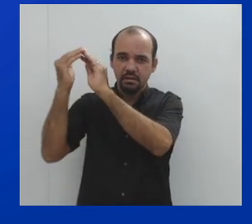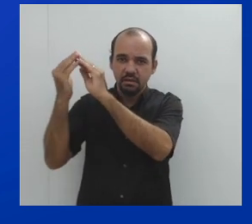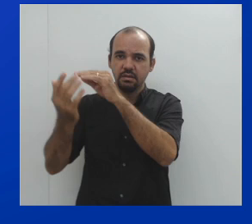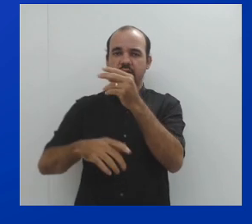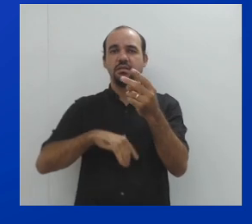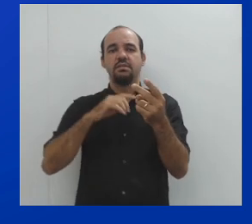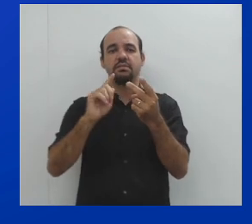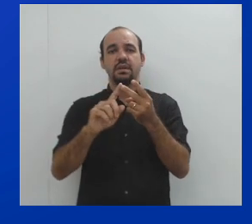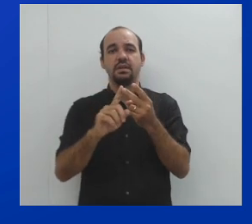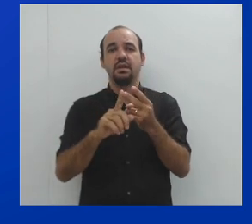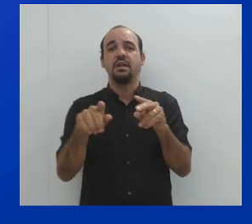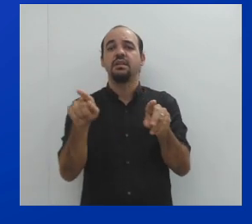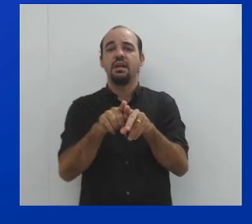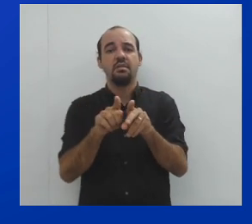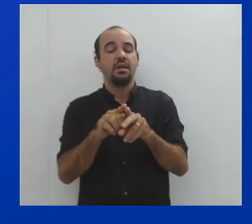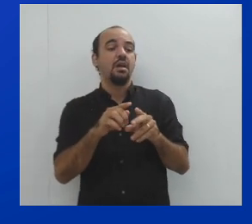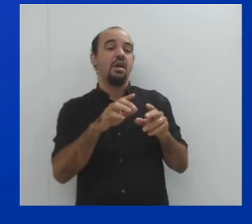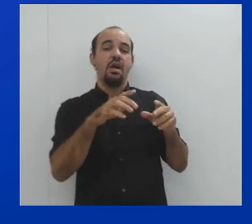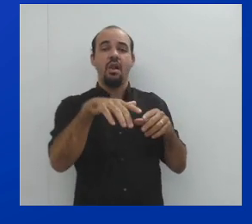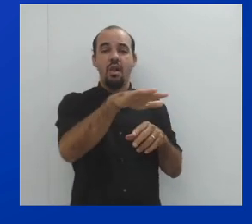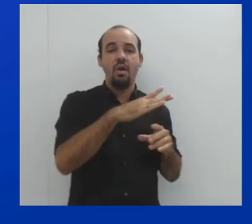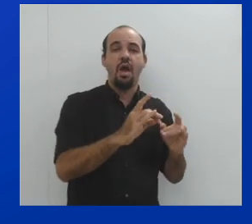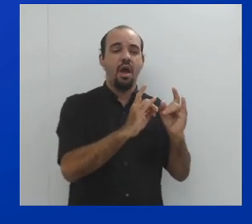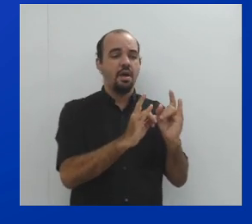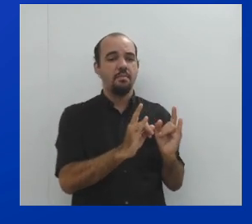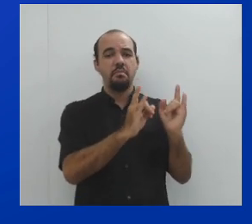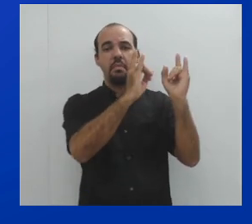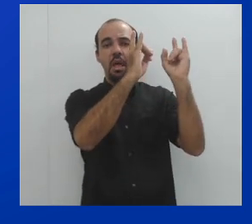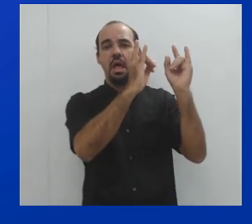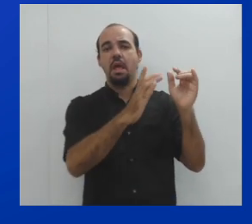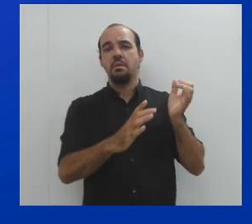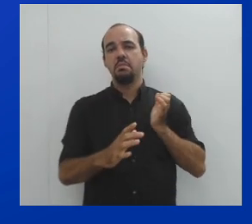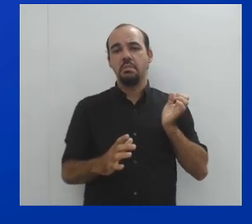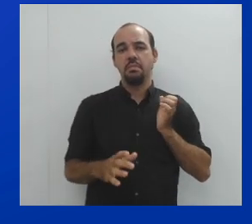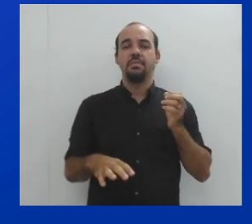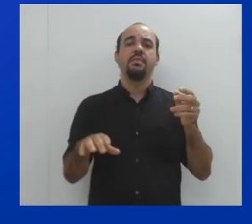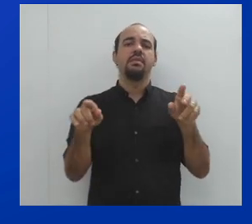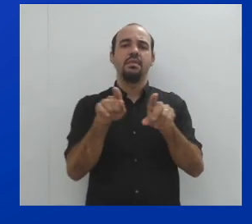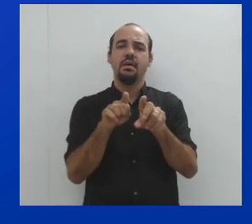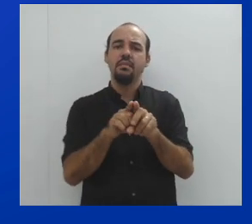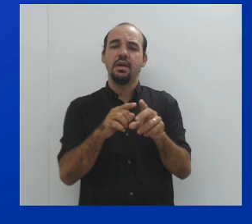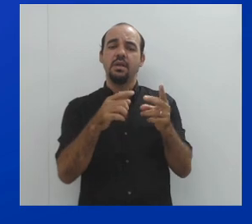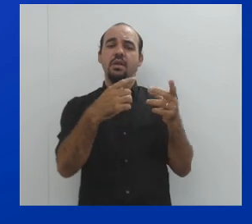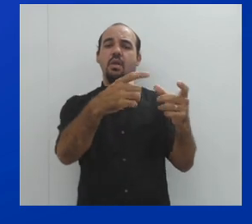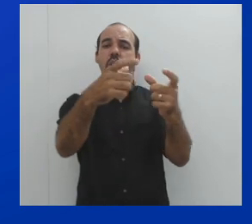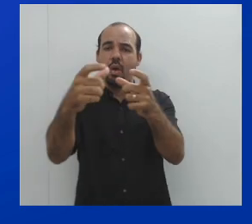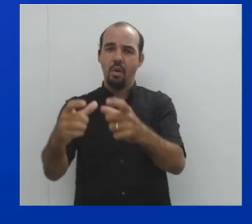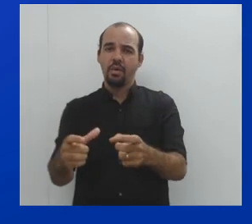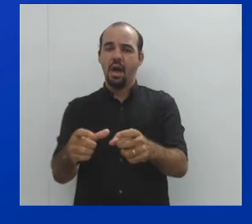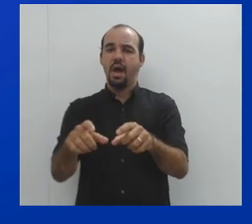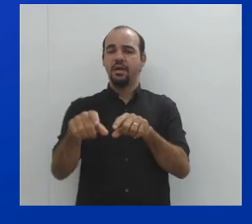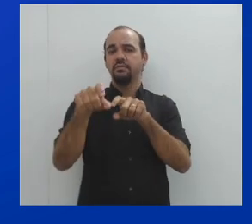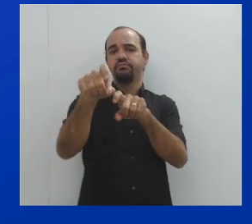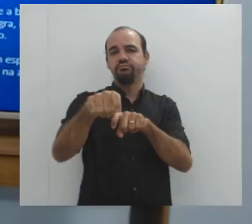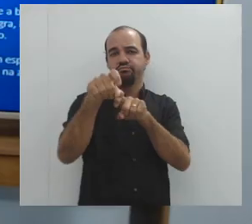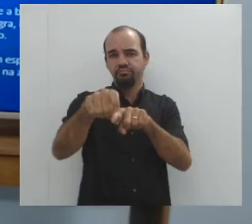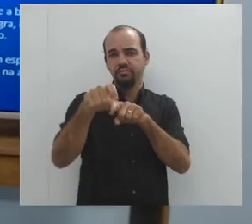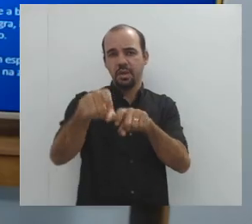de outras áreas nobres e tem a questão da zona rural, situando hoje.